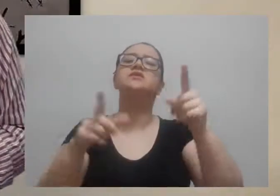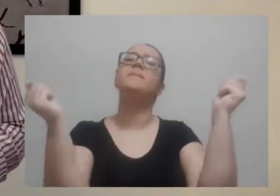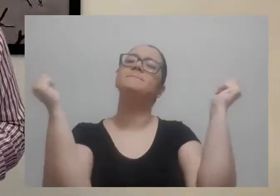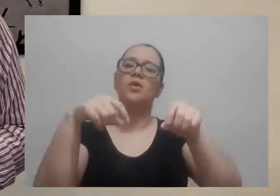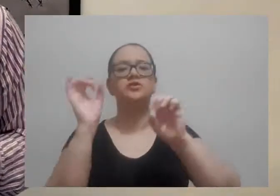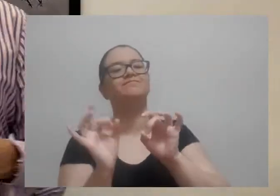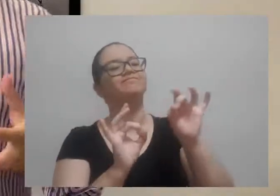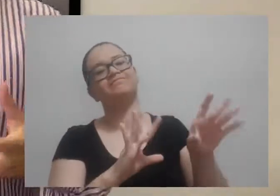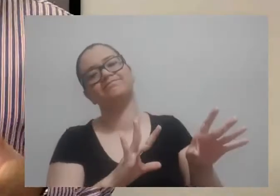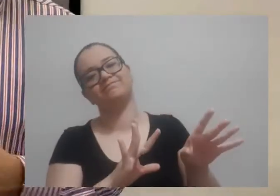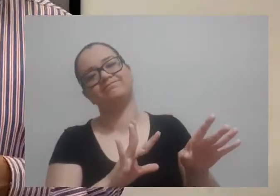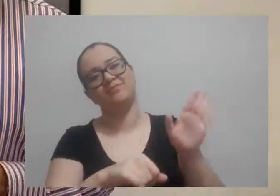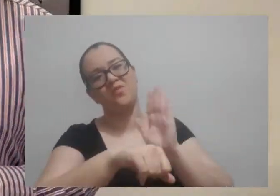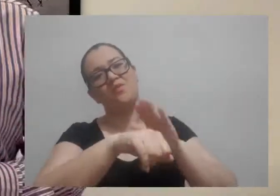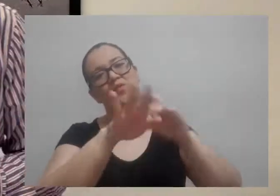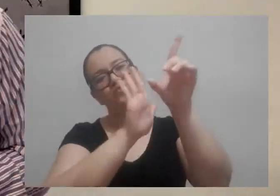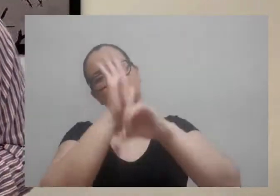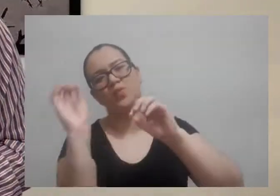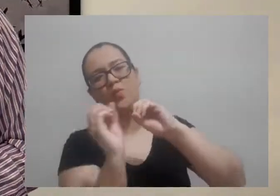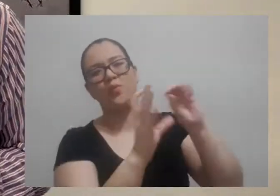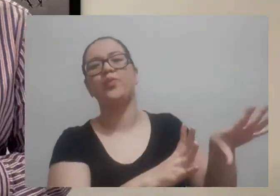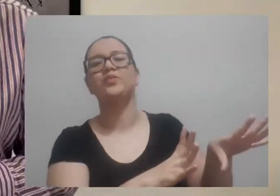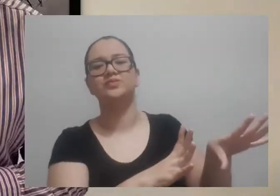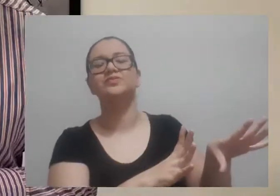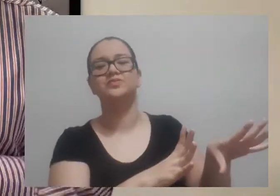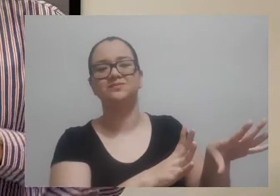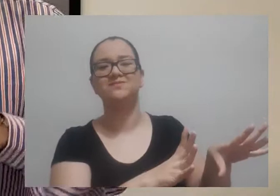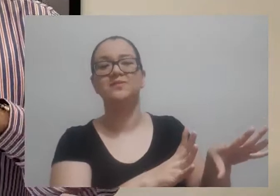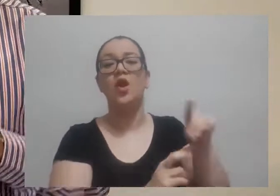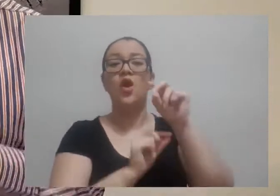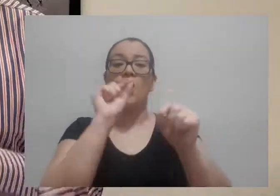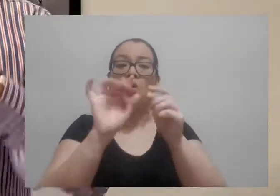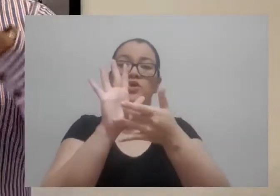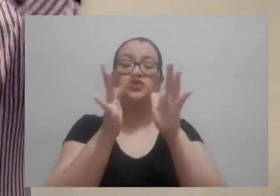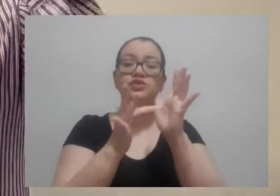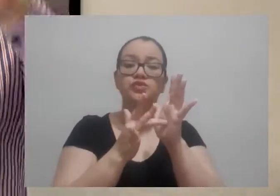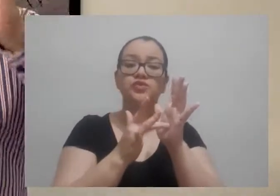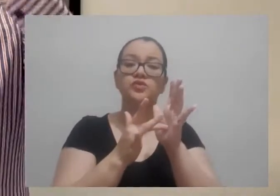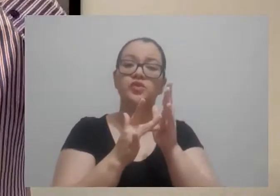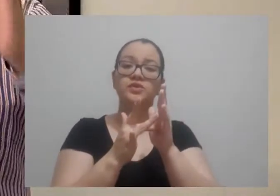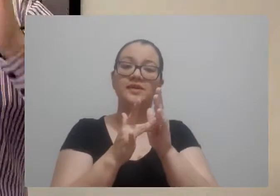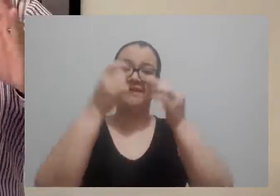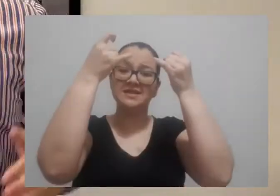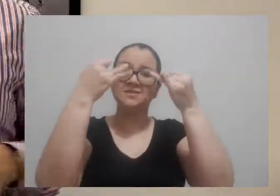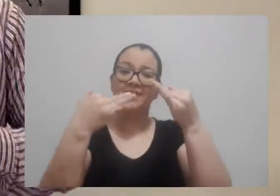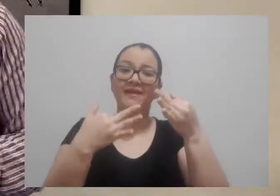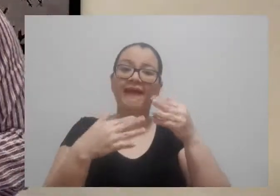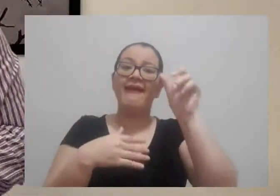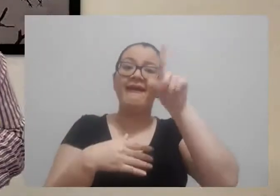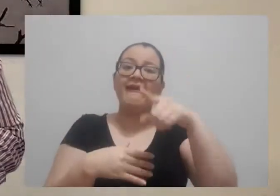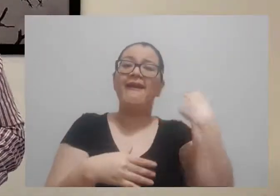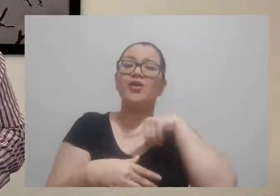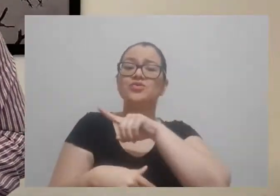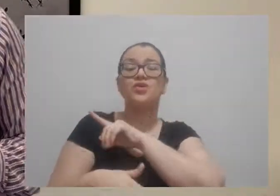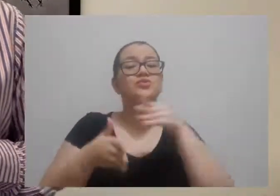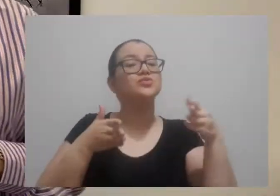caminho que Jesus diz para nós aqui. Esse é o caminho que deve ser tomado como o nosso princípio de conduta